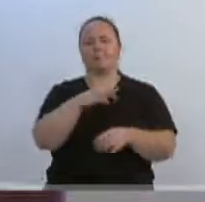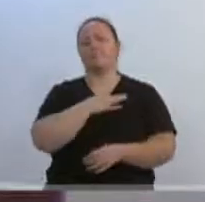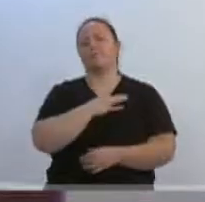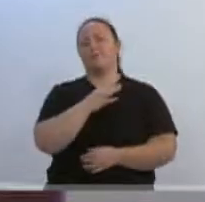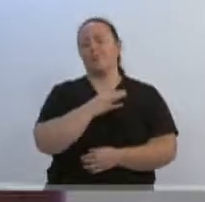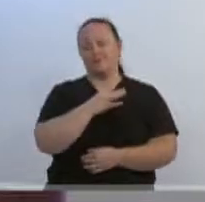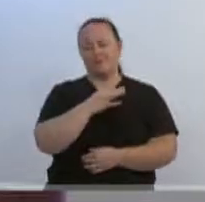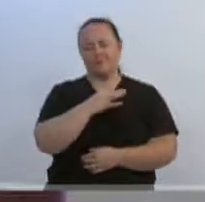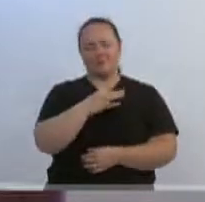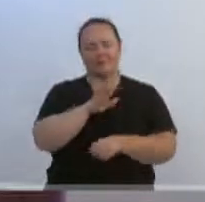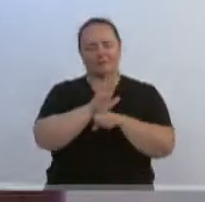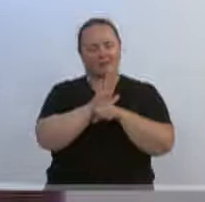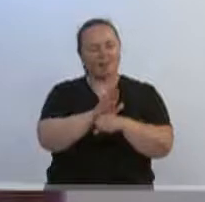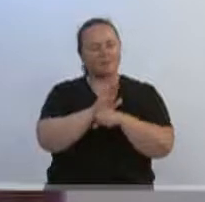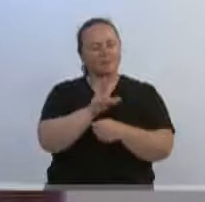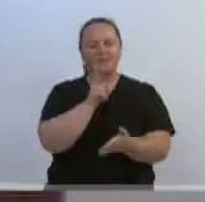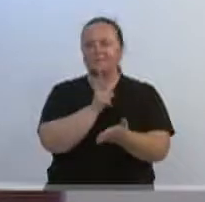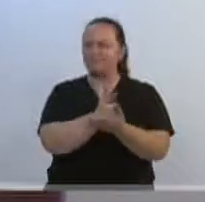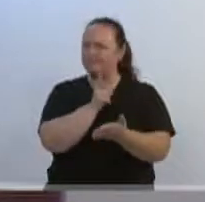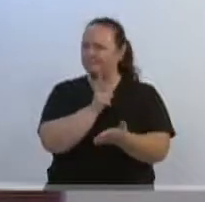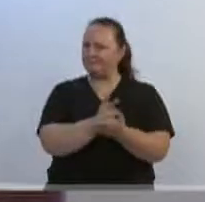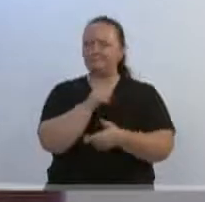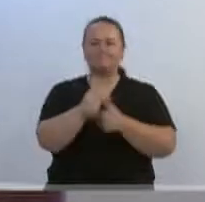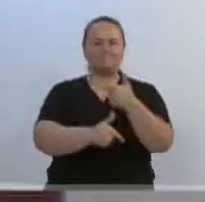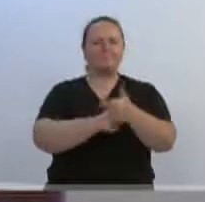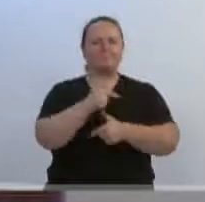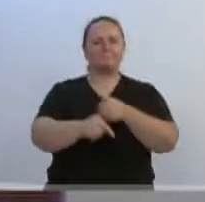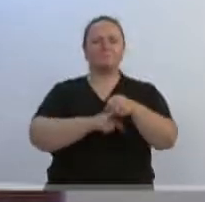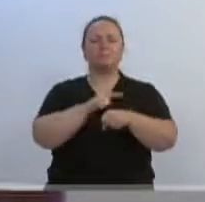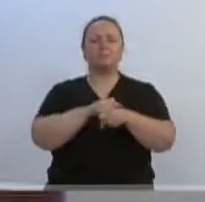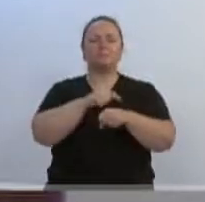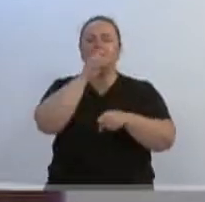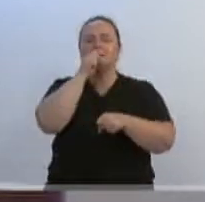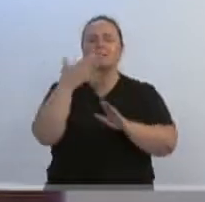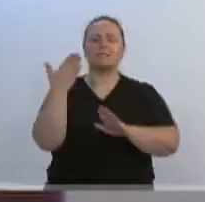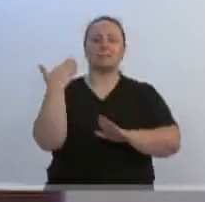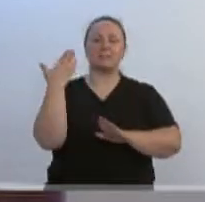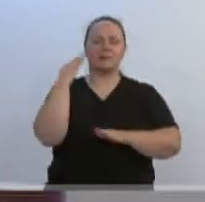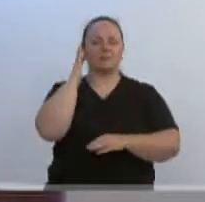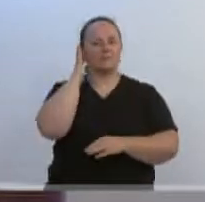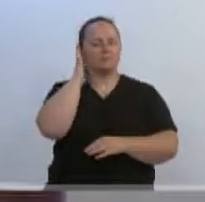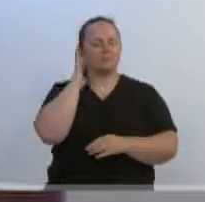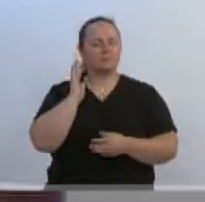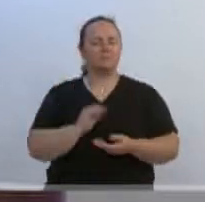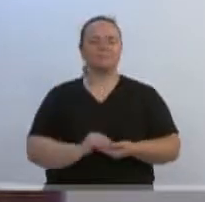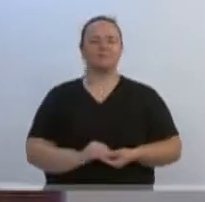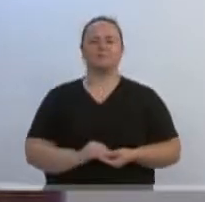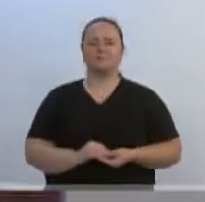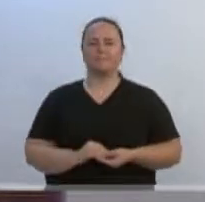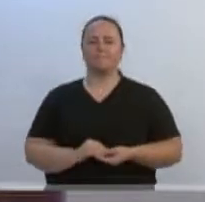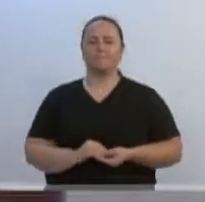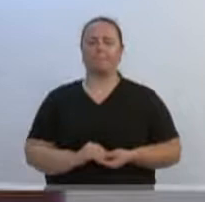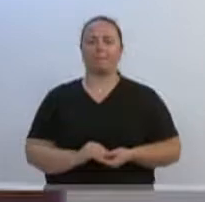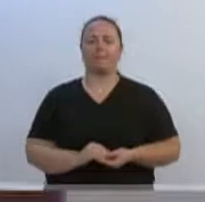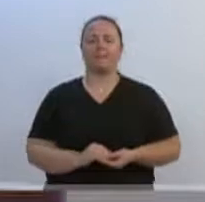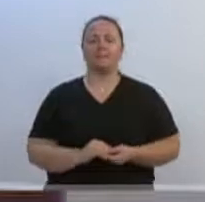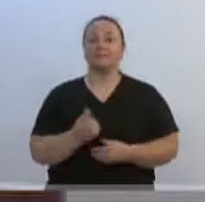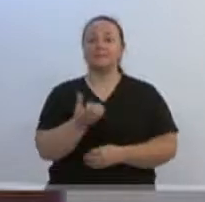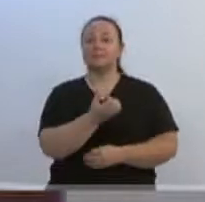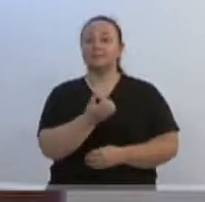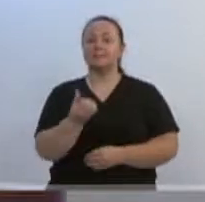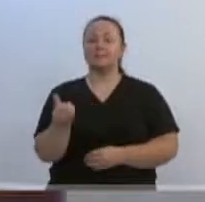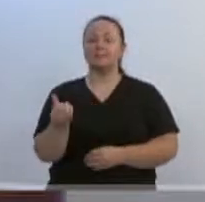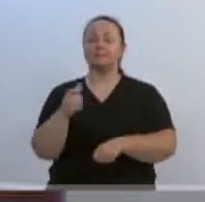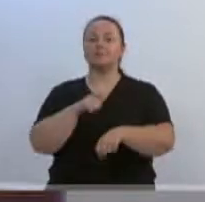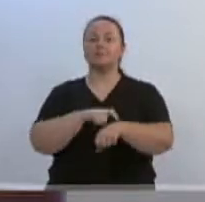destacaram para com este grande momento no sábado passado a sexta edição do casamento coletivo também no